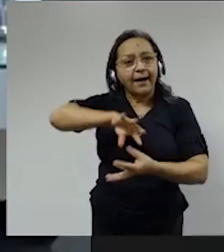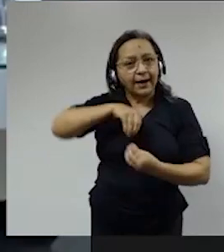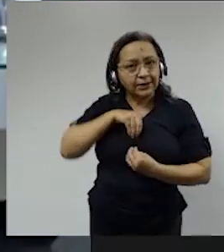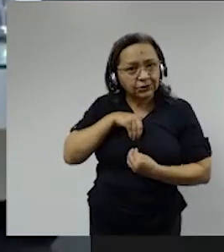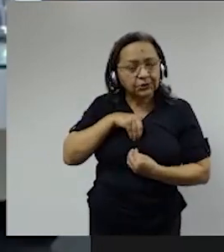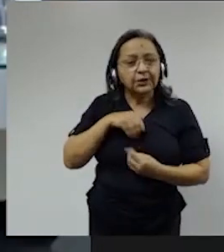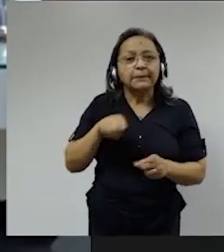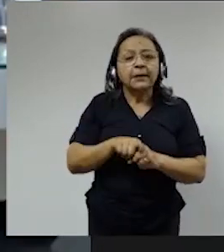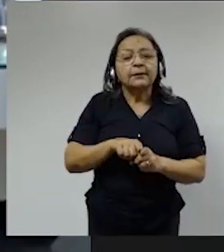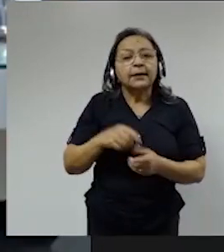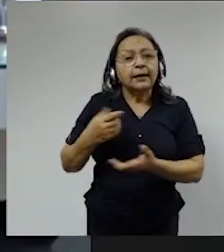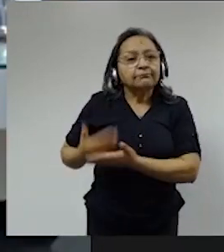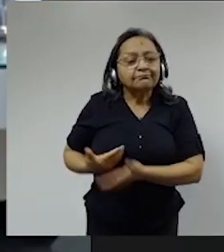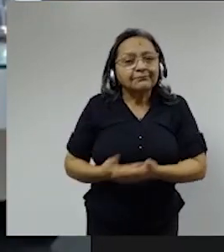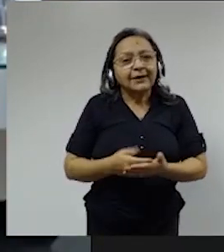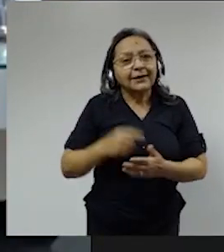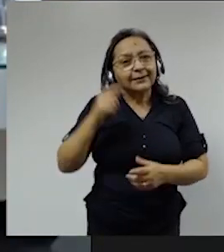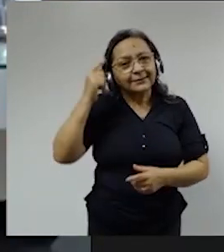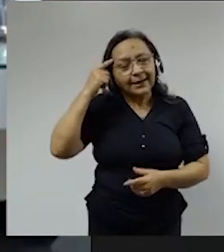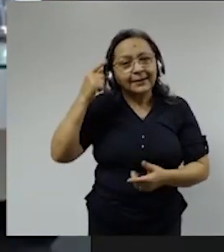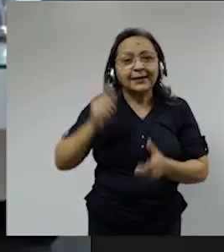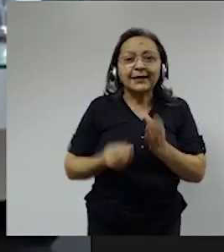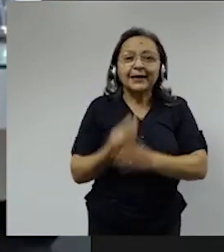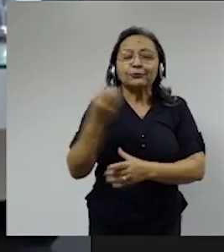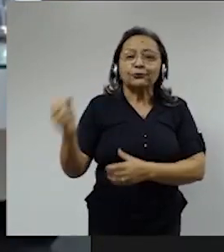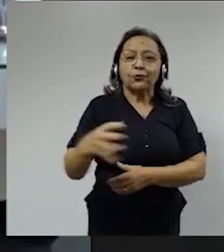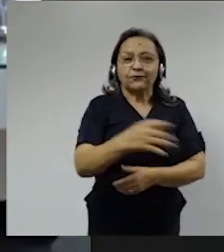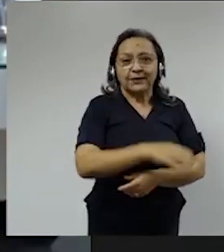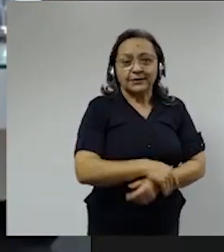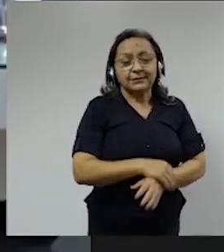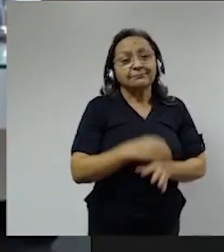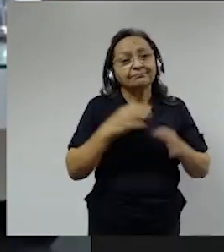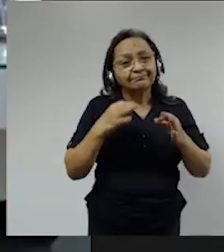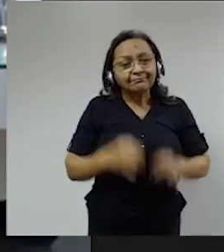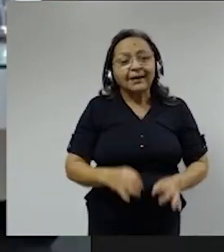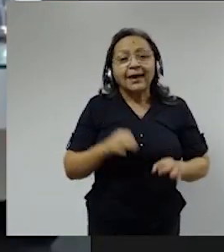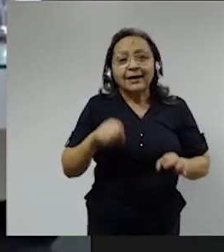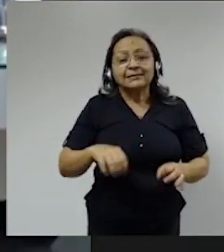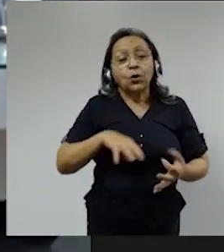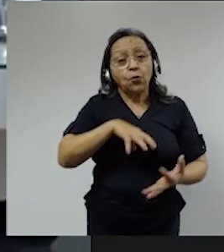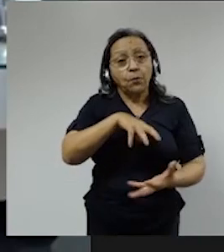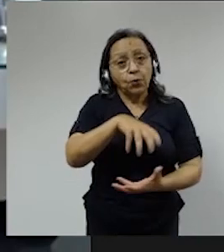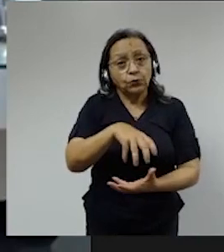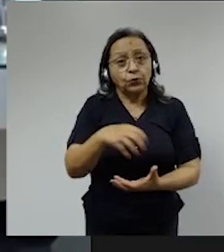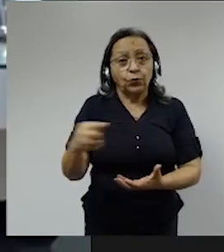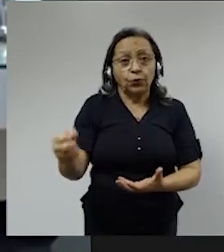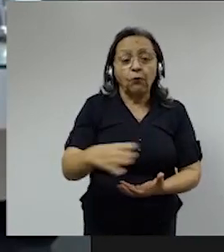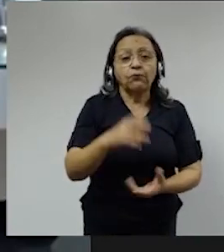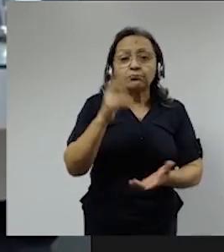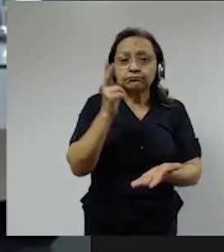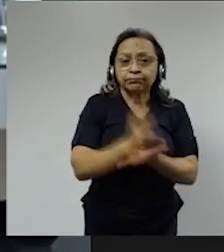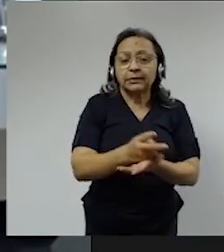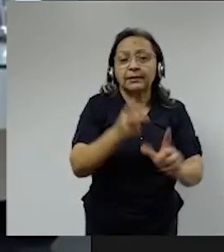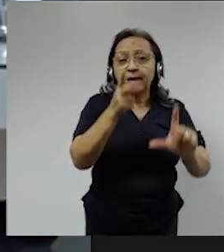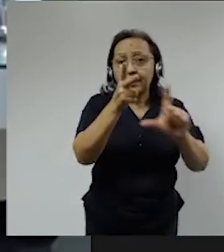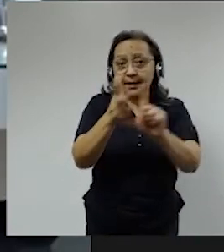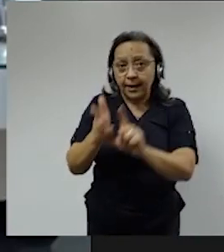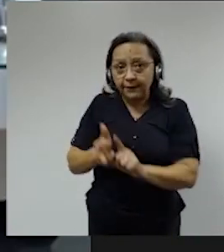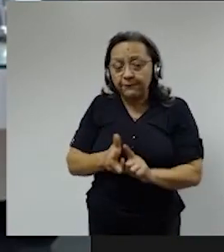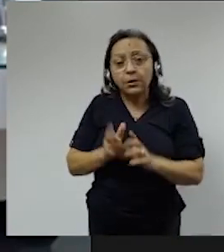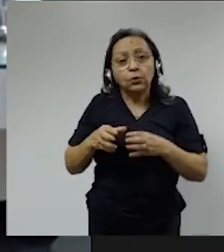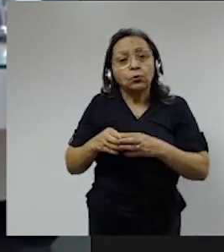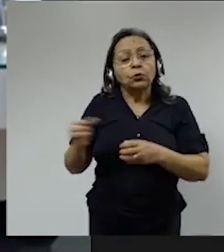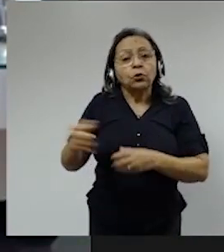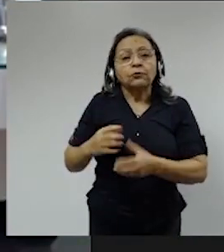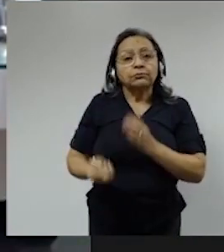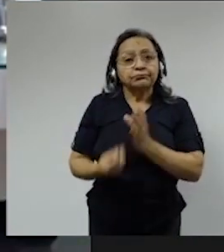tendo vários mini movimentos dentro do grande movimento. Com certeza, esse é um mundo novo das lives, mais um movimento social que surge, e